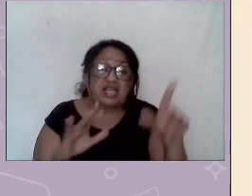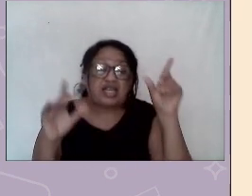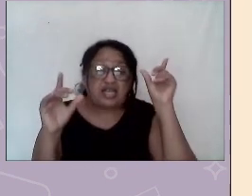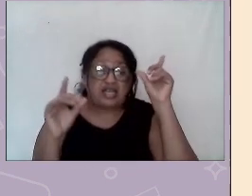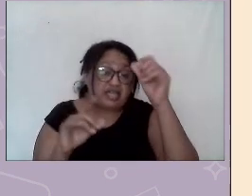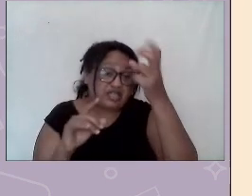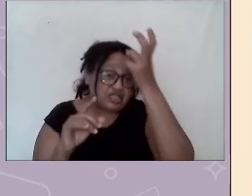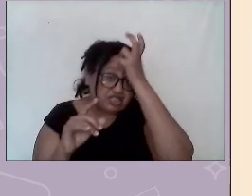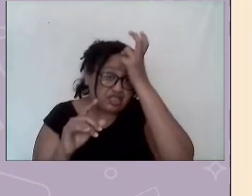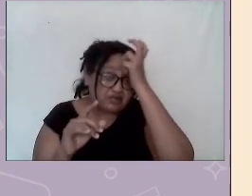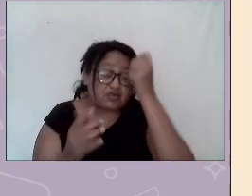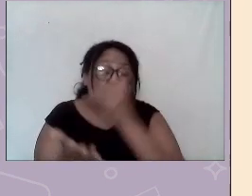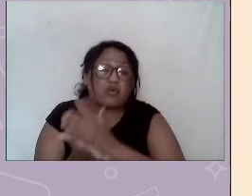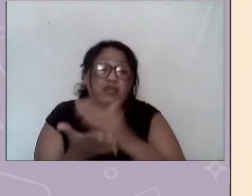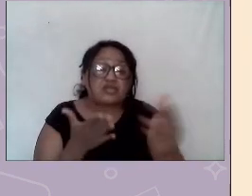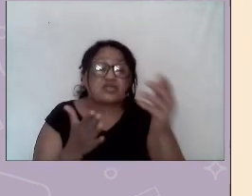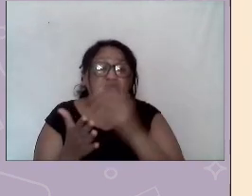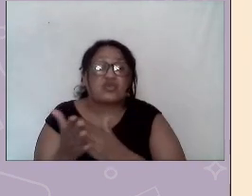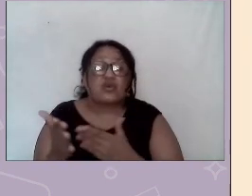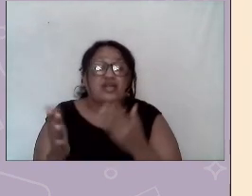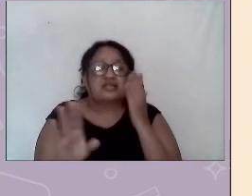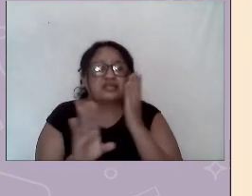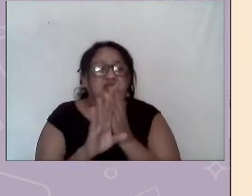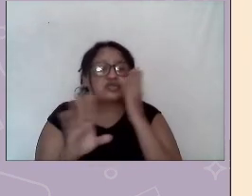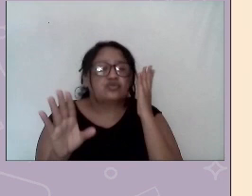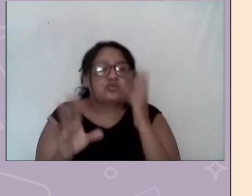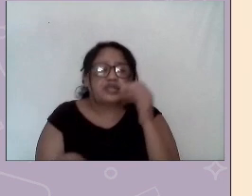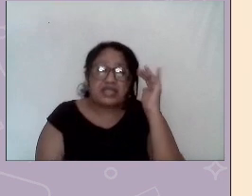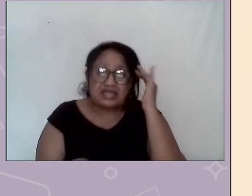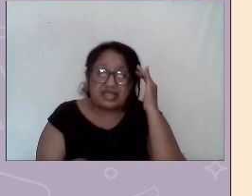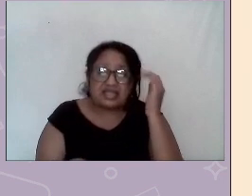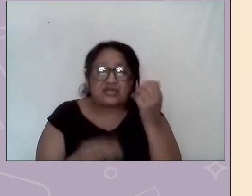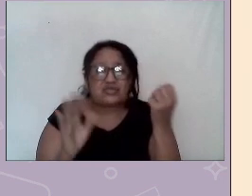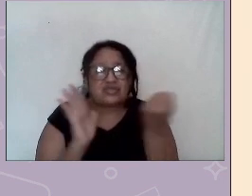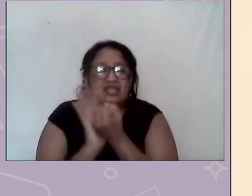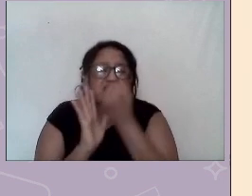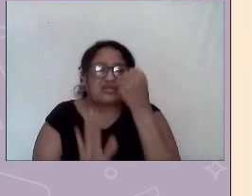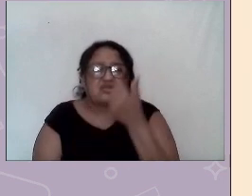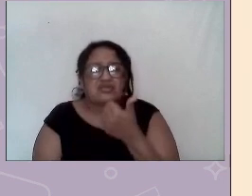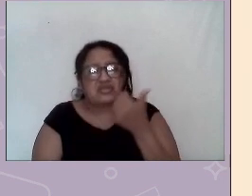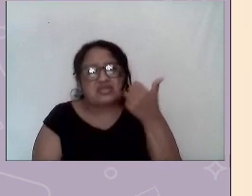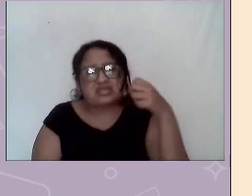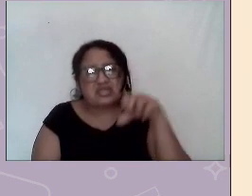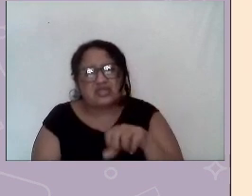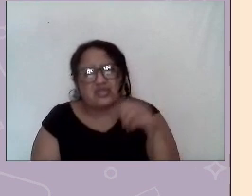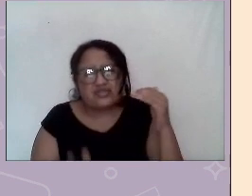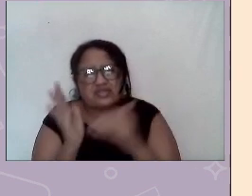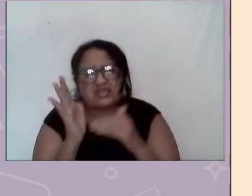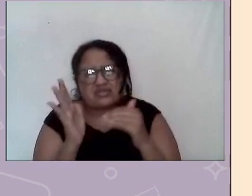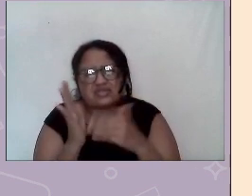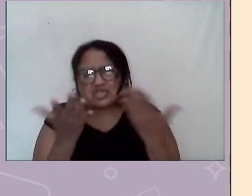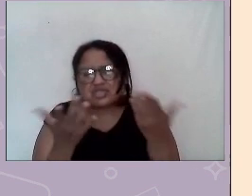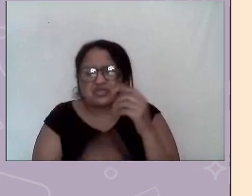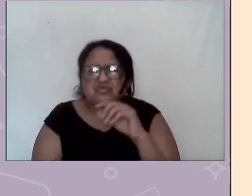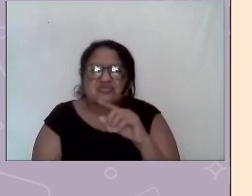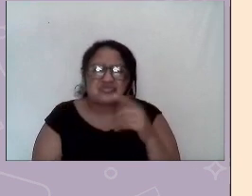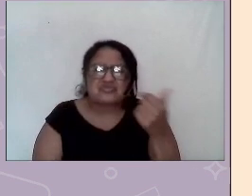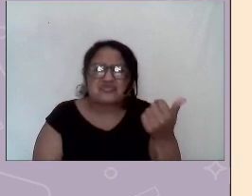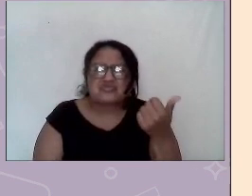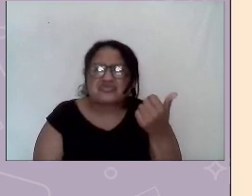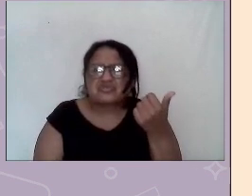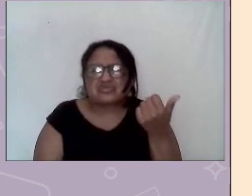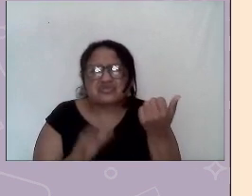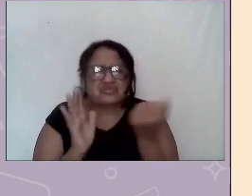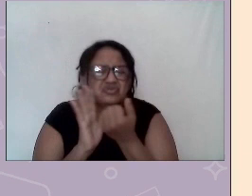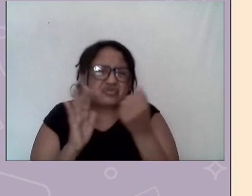somente no século 19 né finalzinho último ano ali no século 18